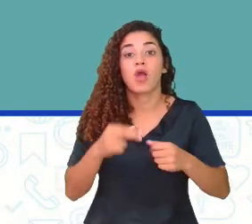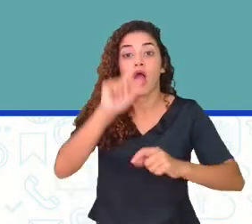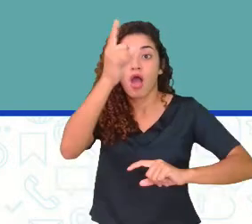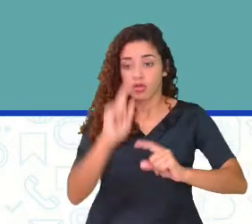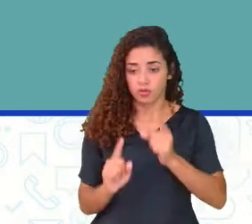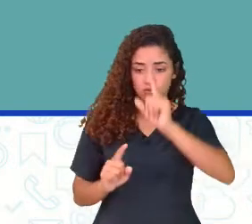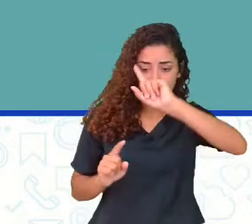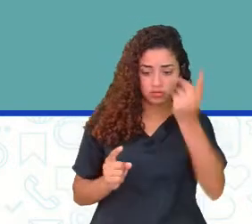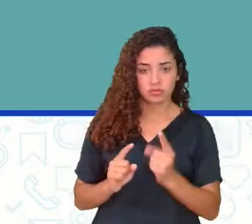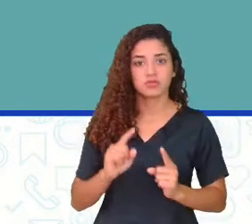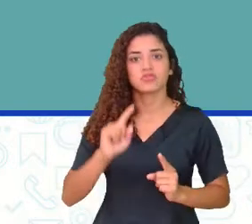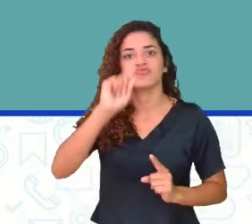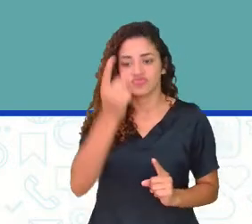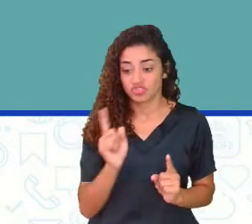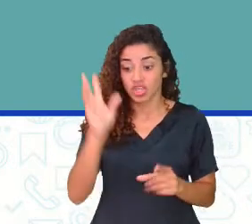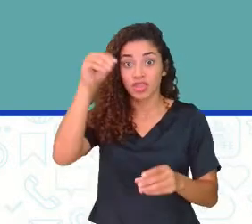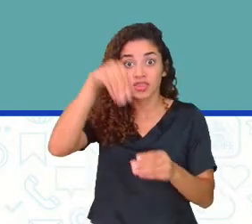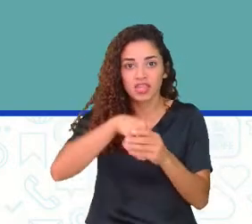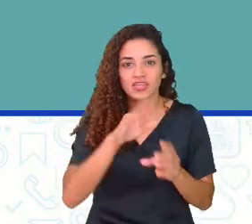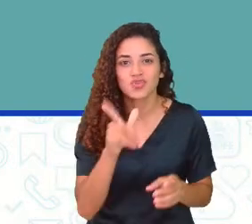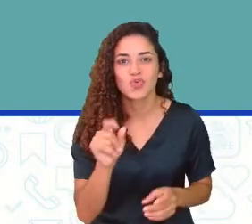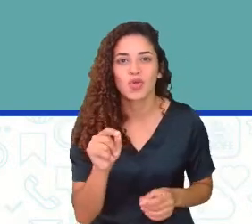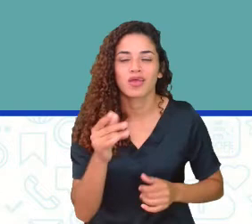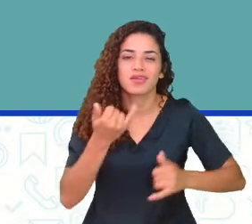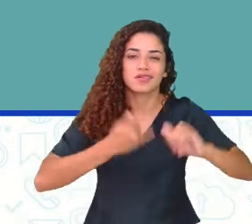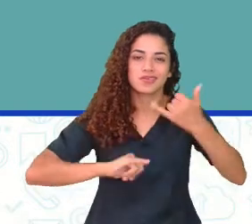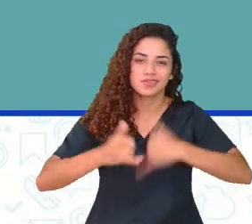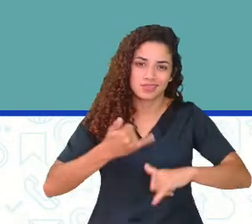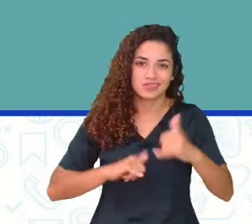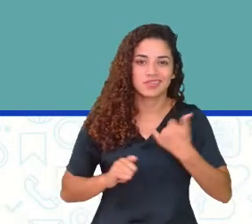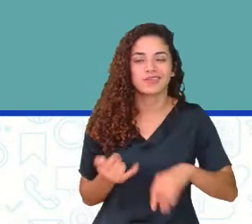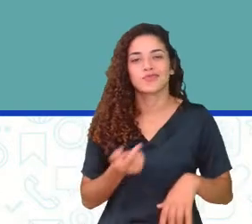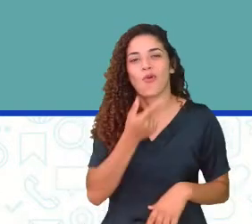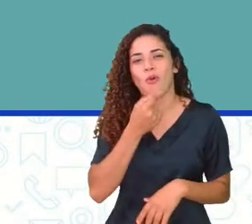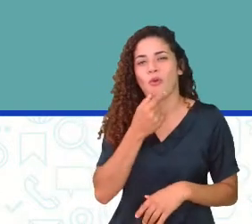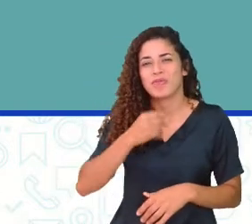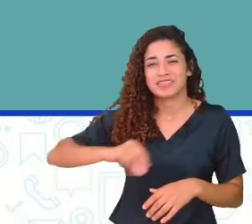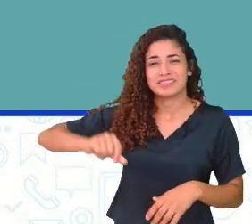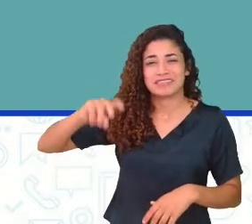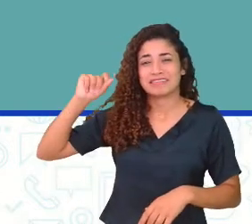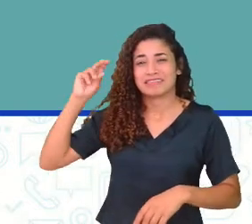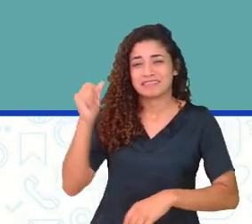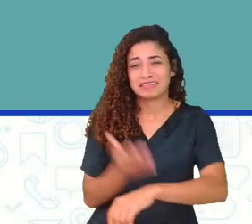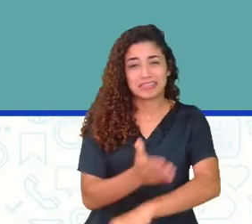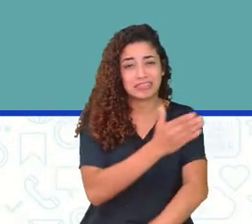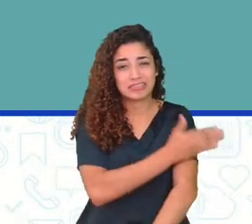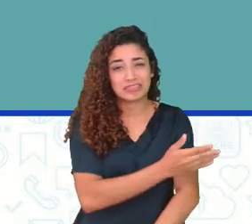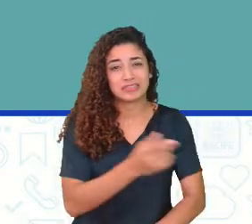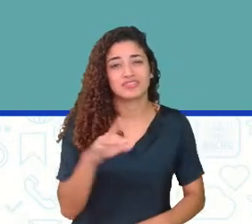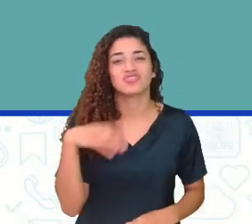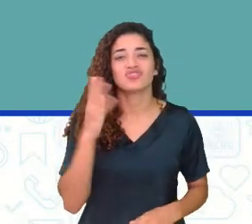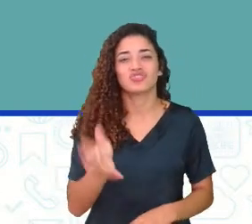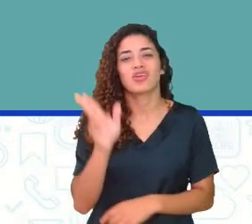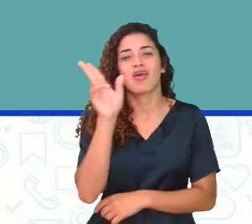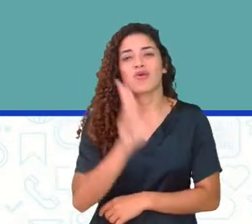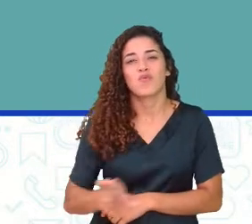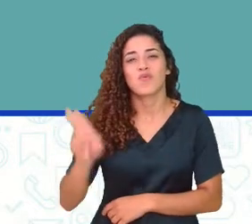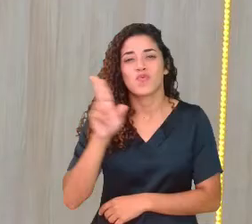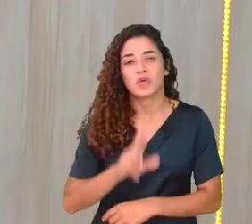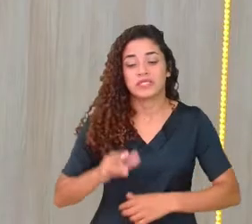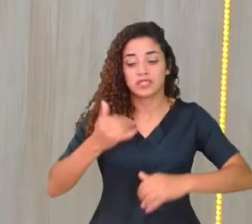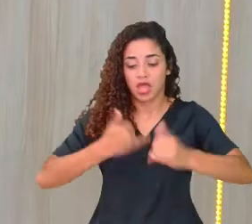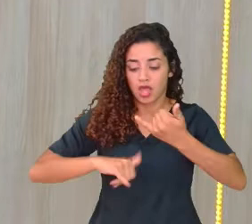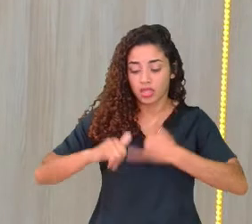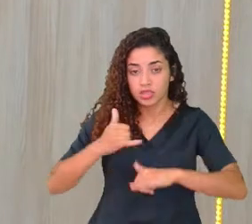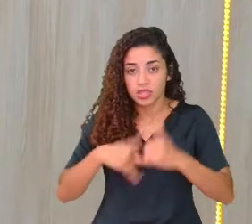já trazem eletricidade. Então, os homens pré-históricos, eles já usavam a